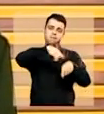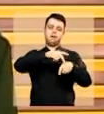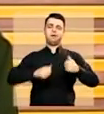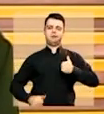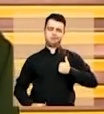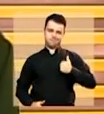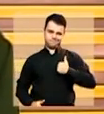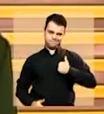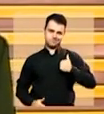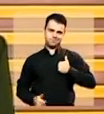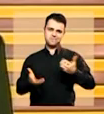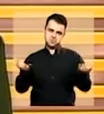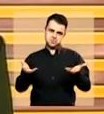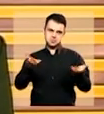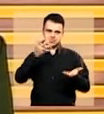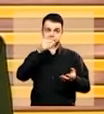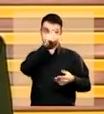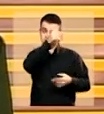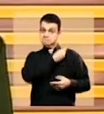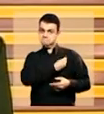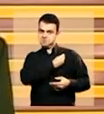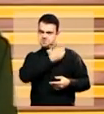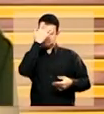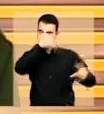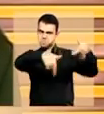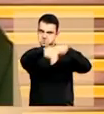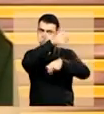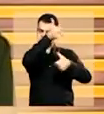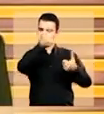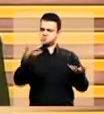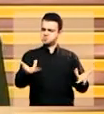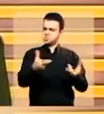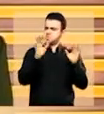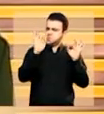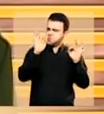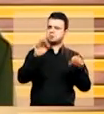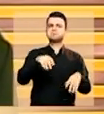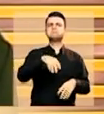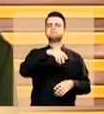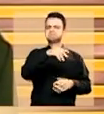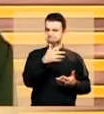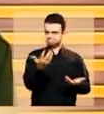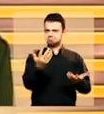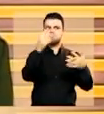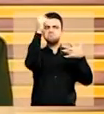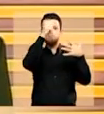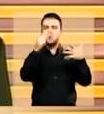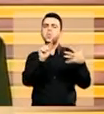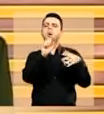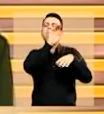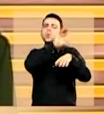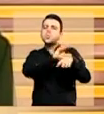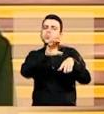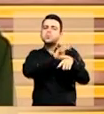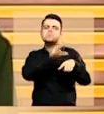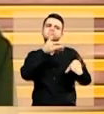Que coisa. A qualidade de vida faz muita diferença. Os valores, o Canadá tem cursos mais